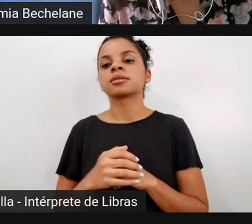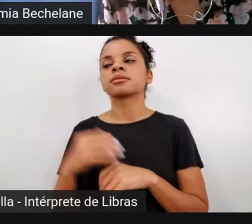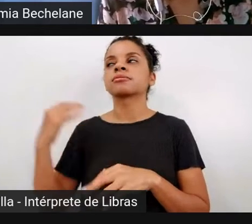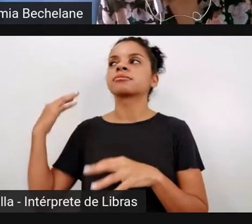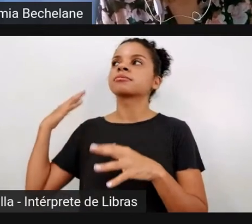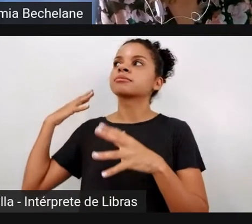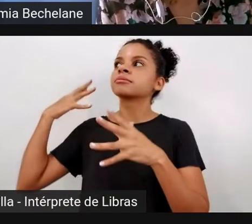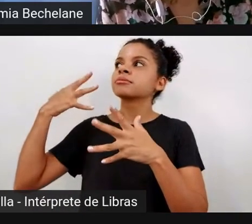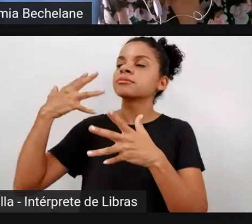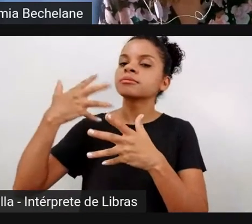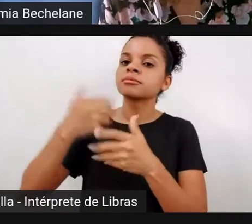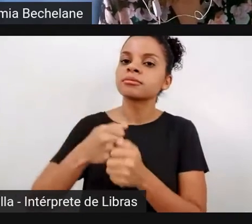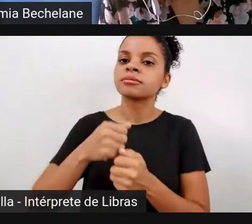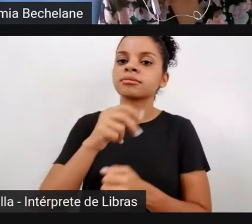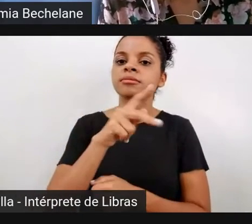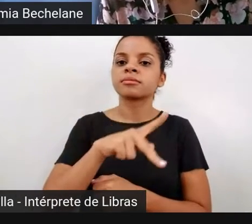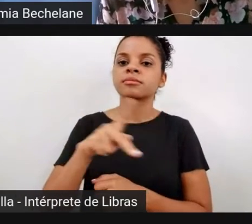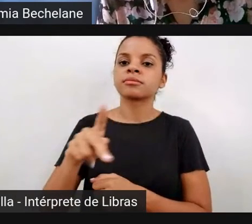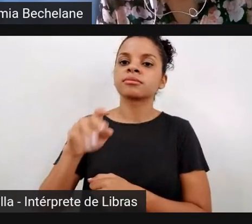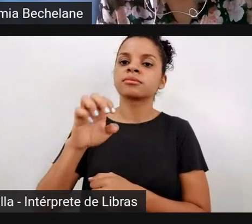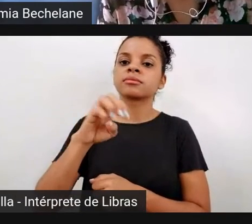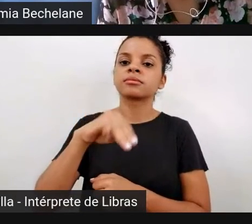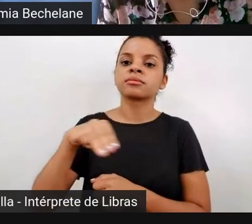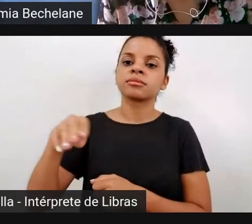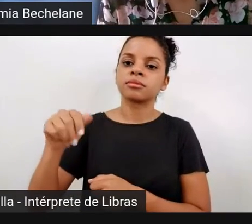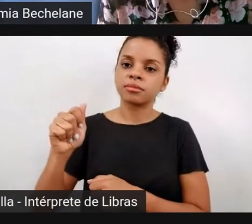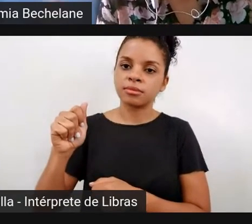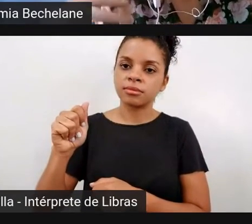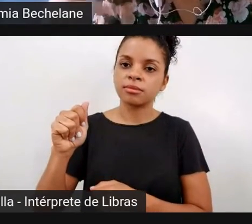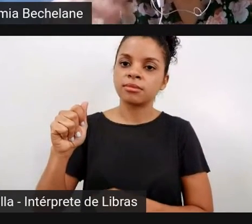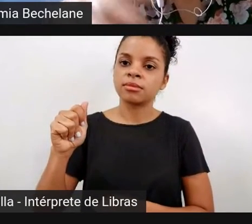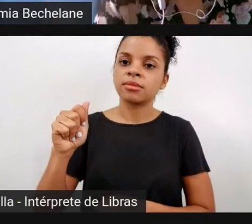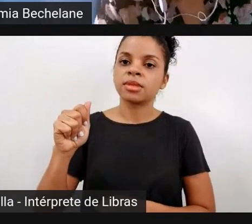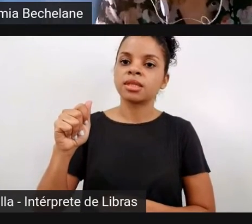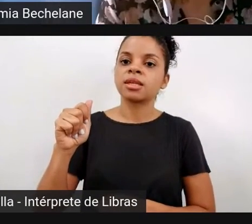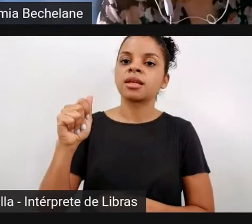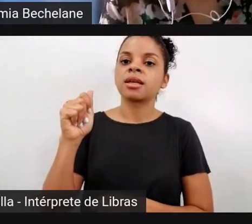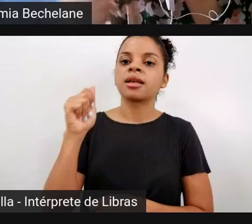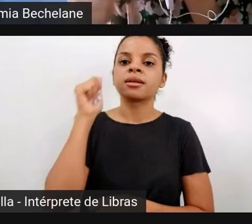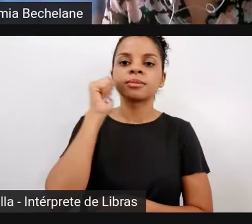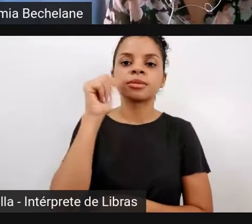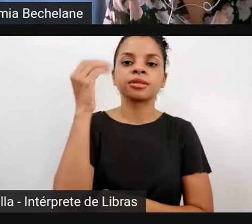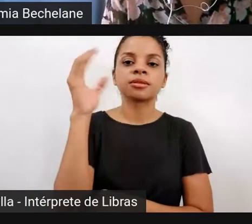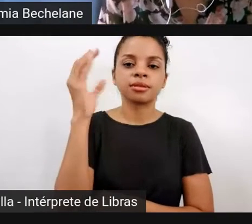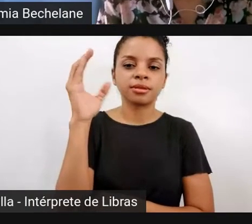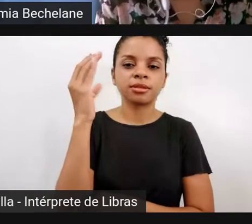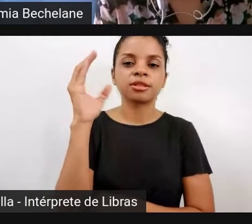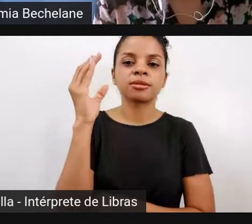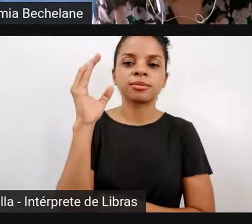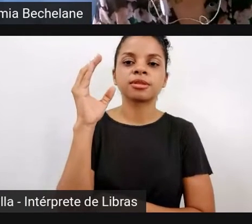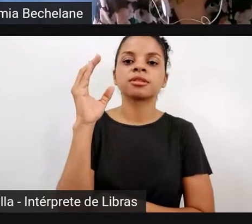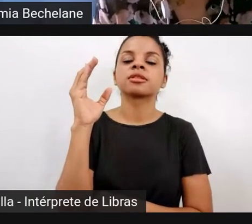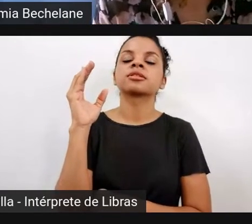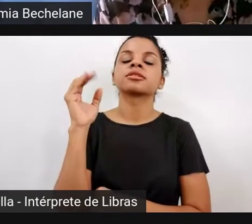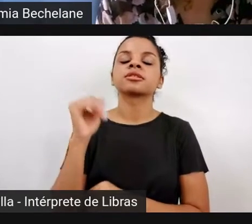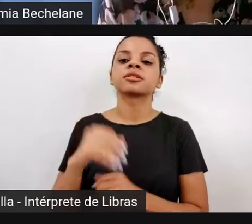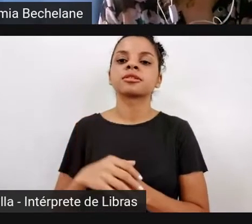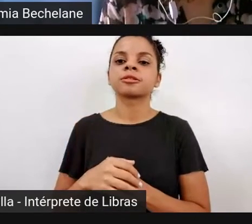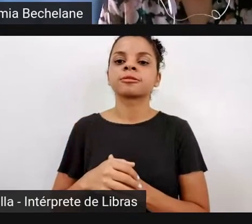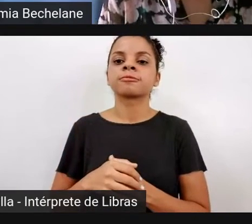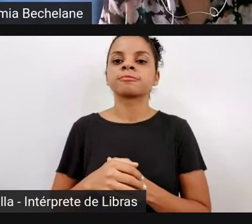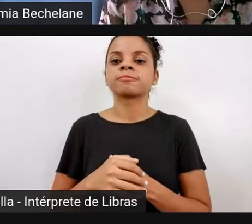o trabalho da professora Emma, que é aquela cientista política que faz antropologia, né, lá da SOAS, que eu trouxe no